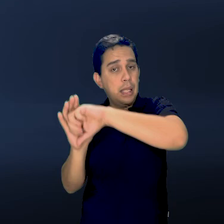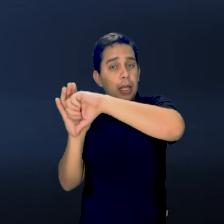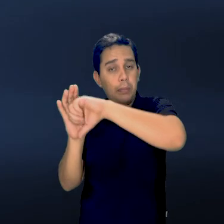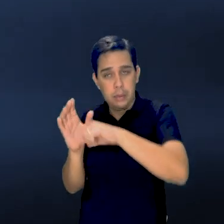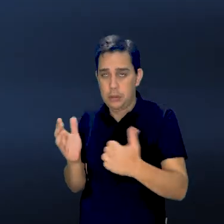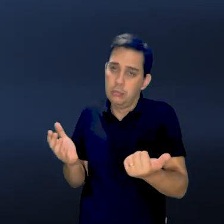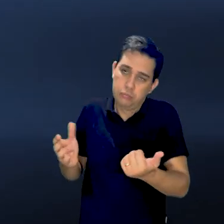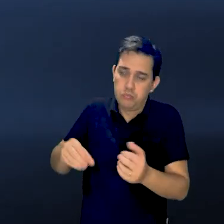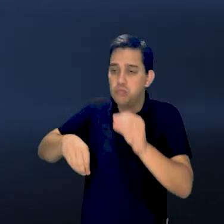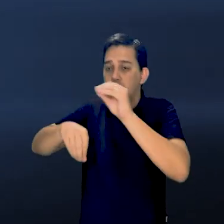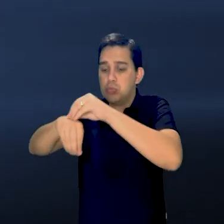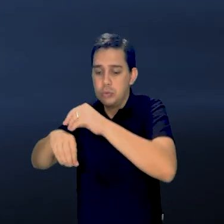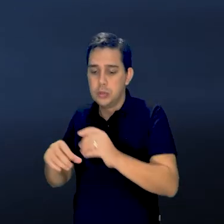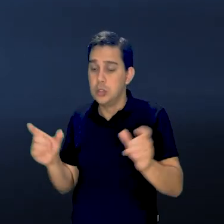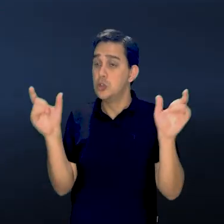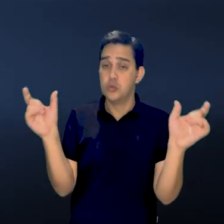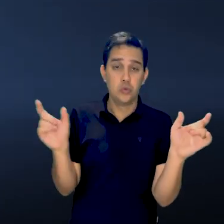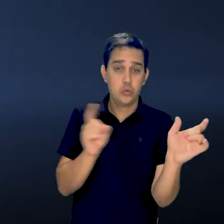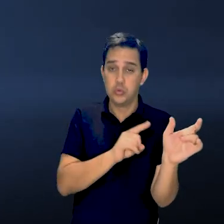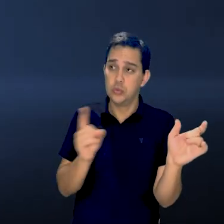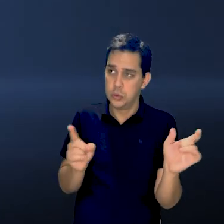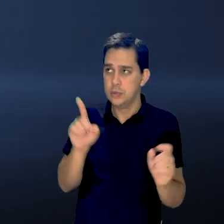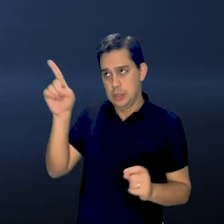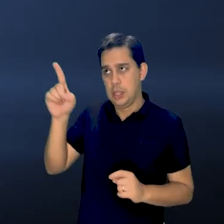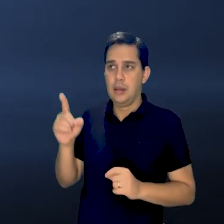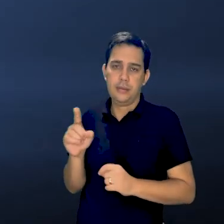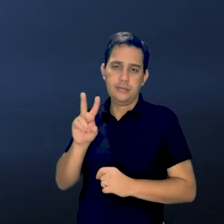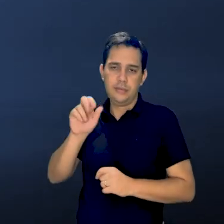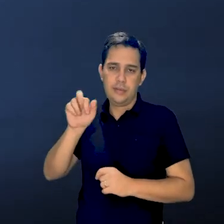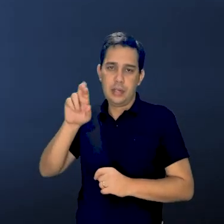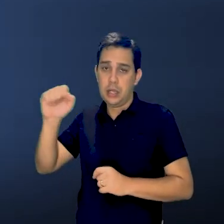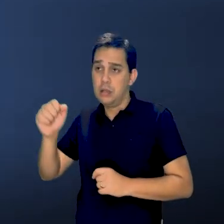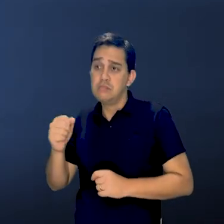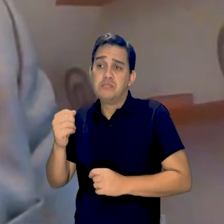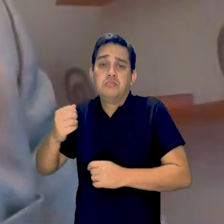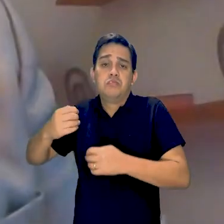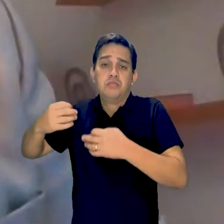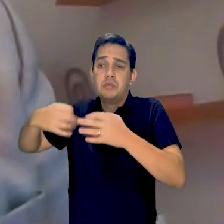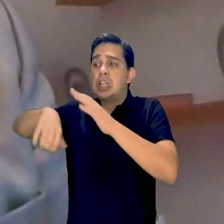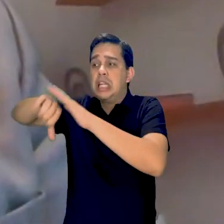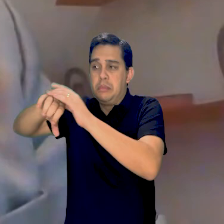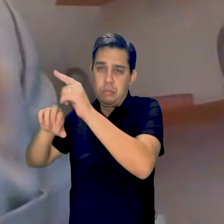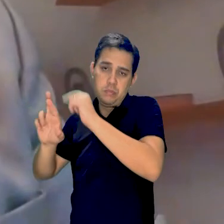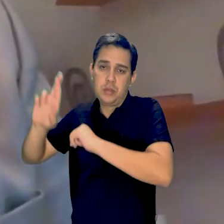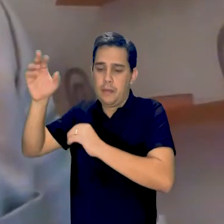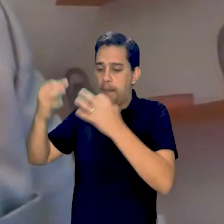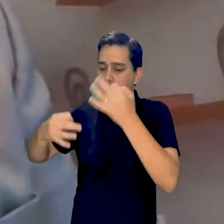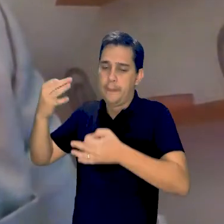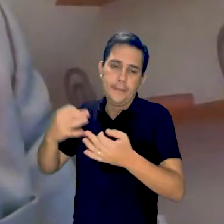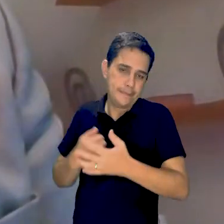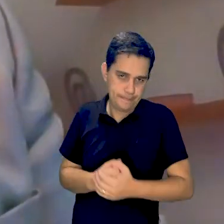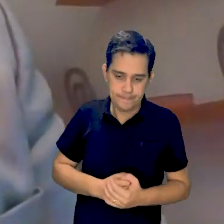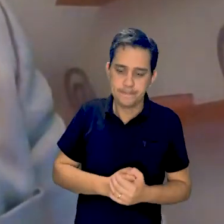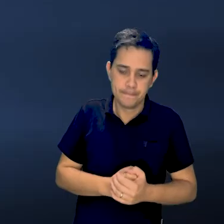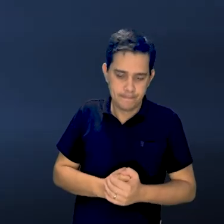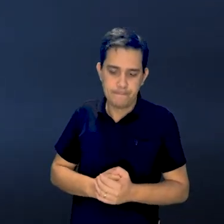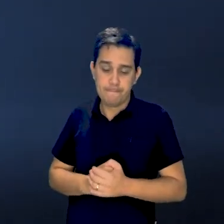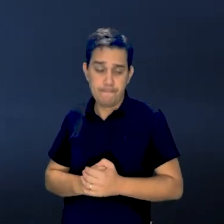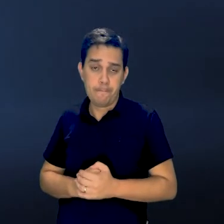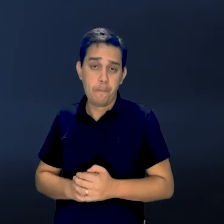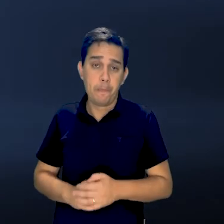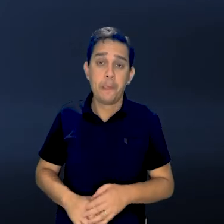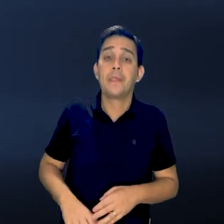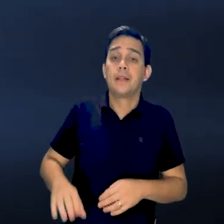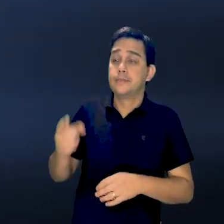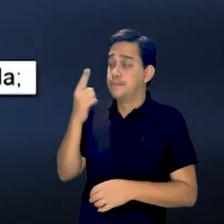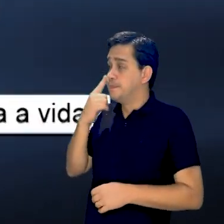brasileira seriam os crimes dolosos contra a vida. Os crimes dolosos contra a vida prevê a Constituição Federal que